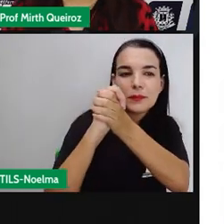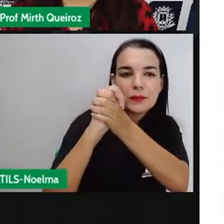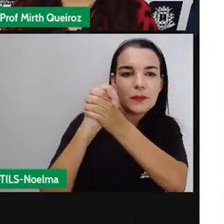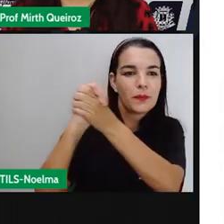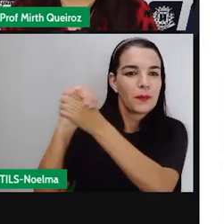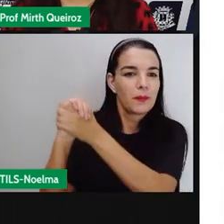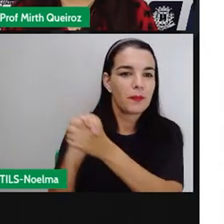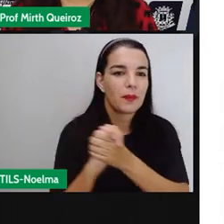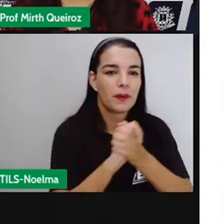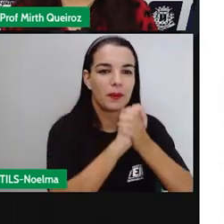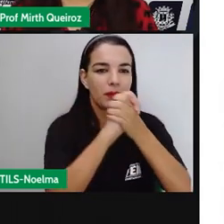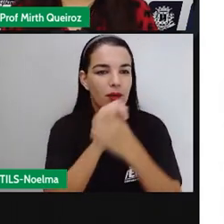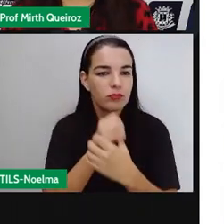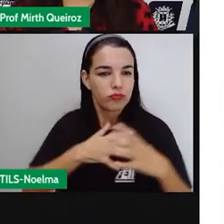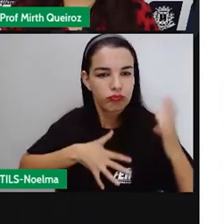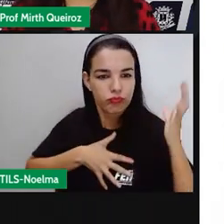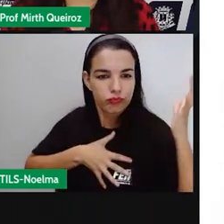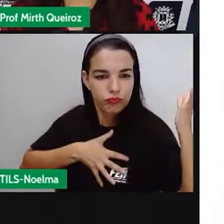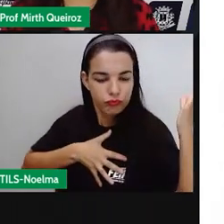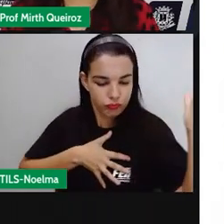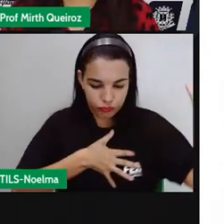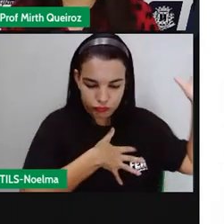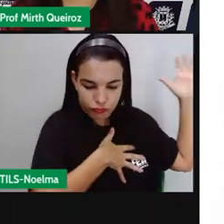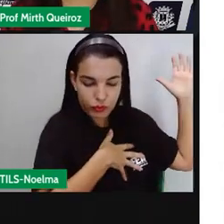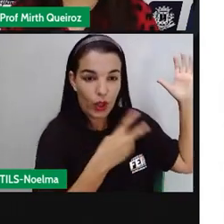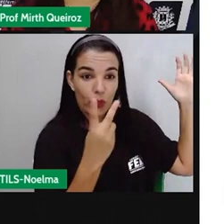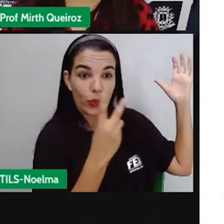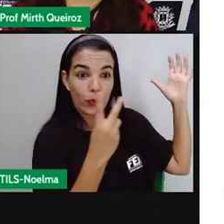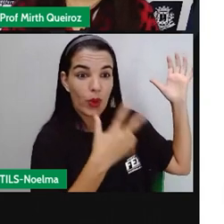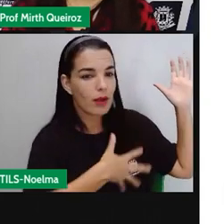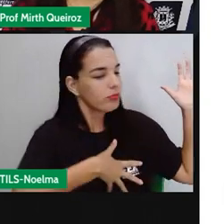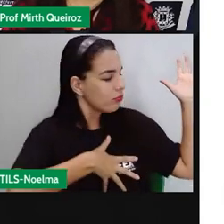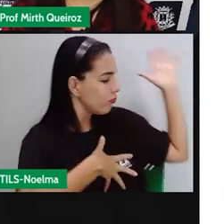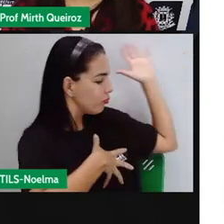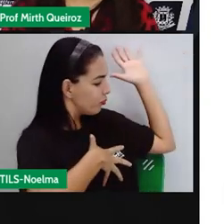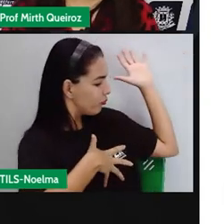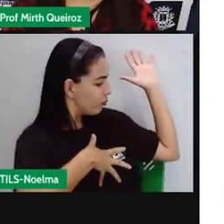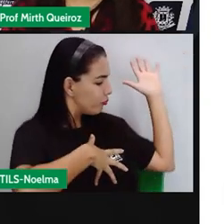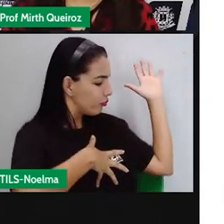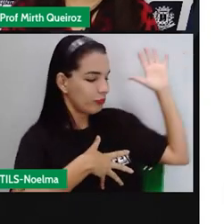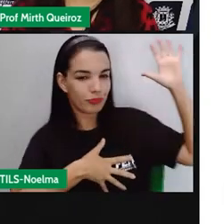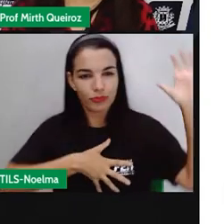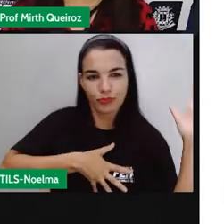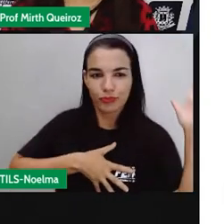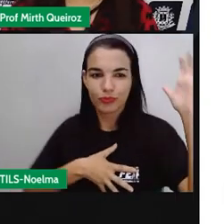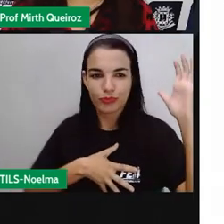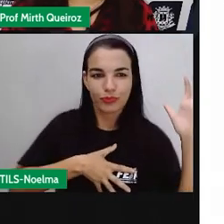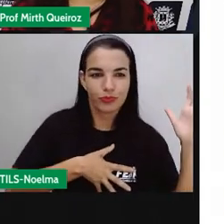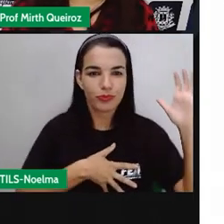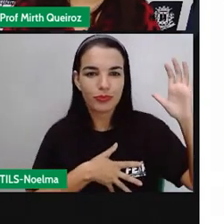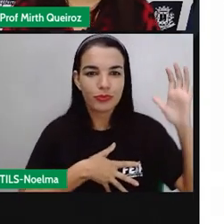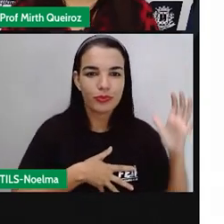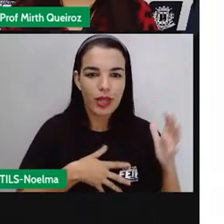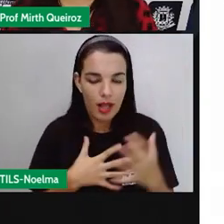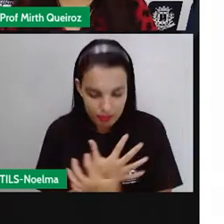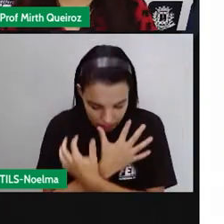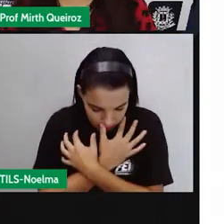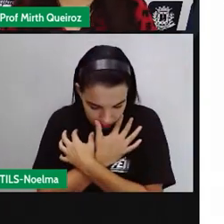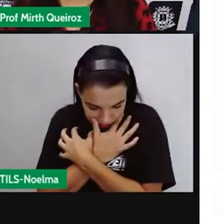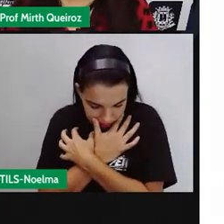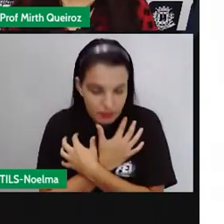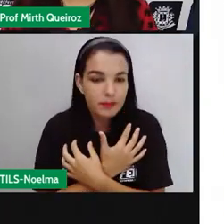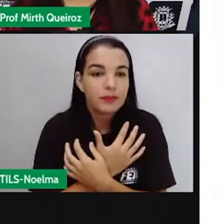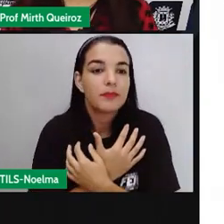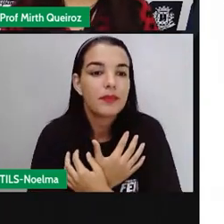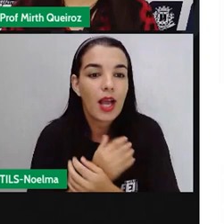fechado, com um parceiro de frente, um freio de frente para o outro, né? Usando contato corporal total ou